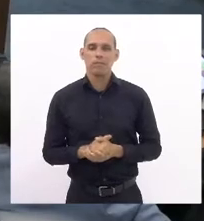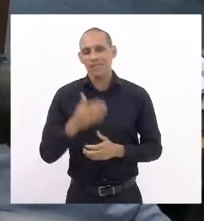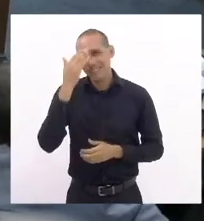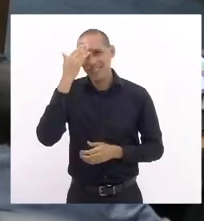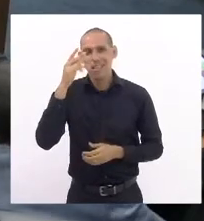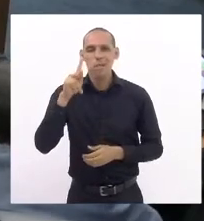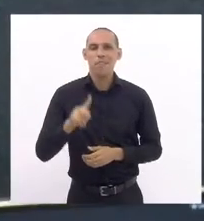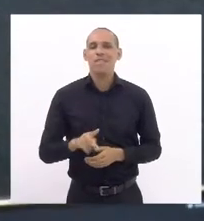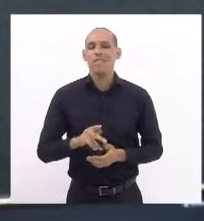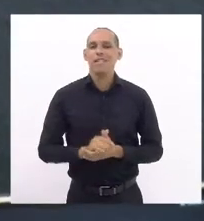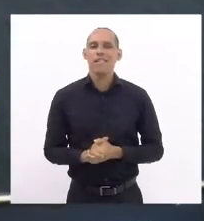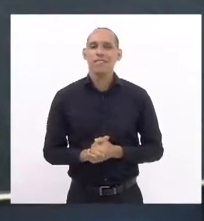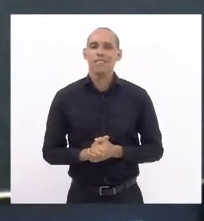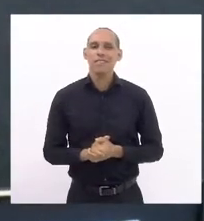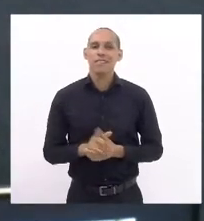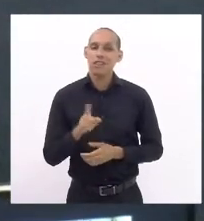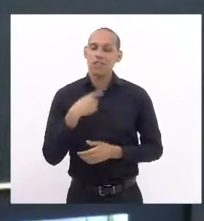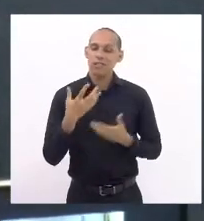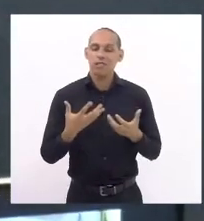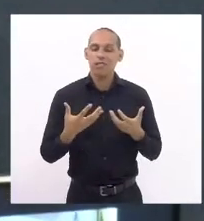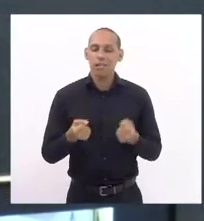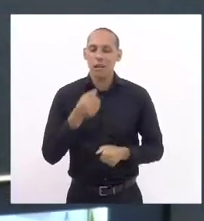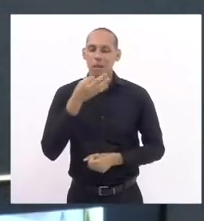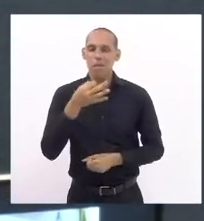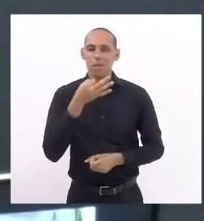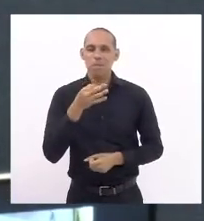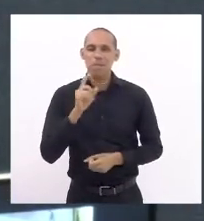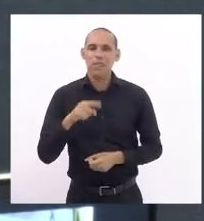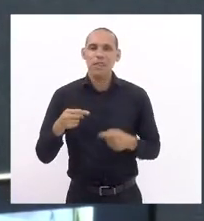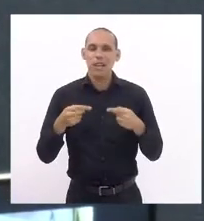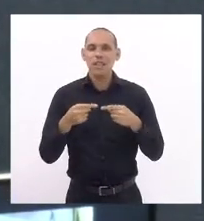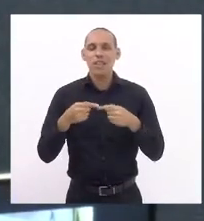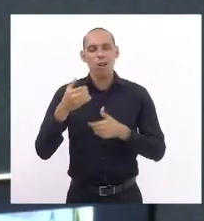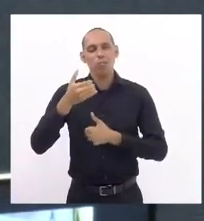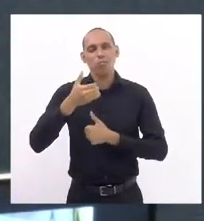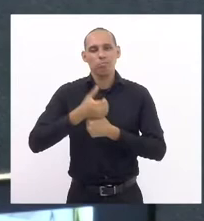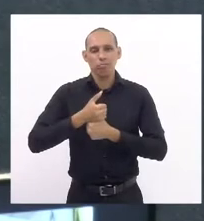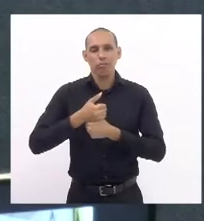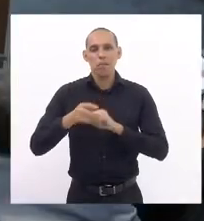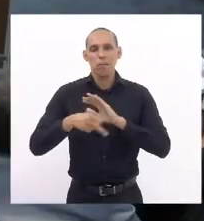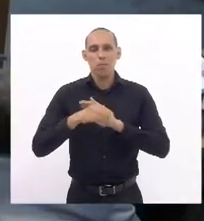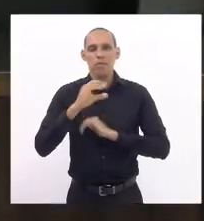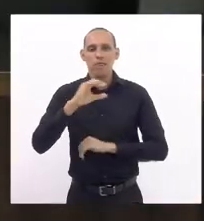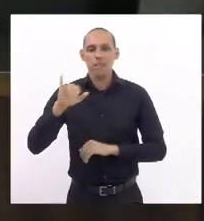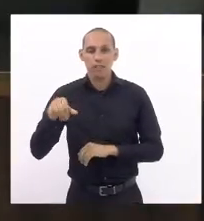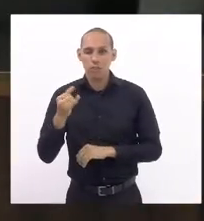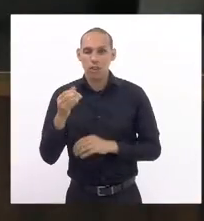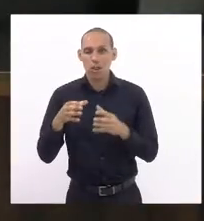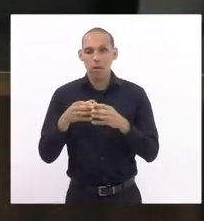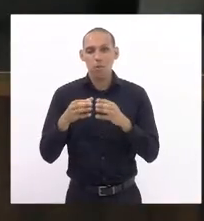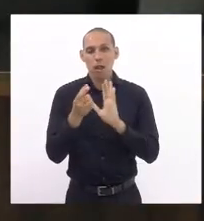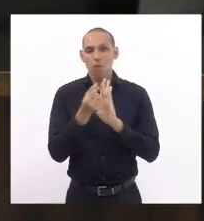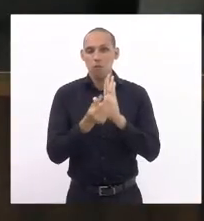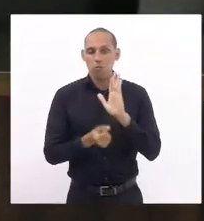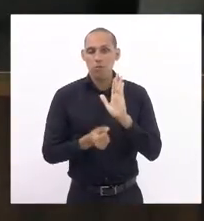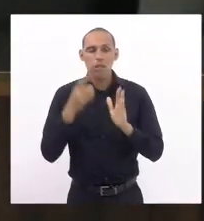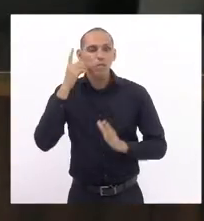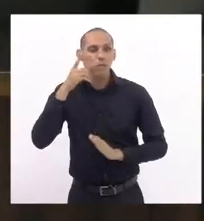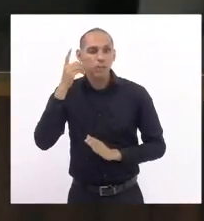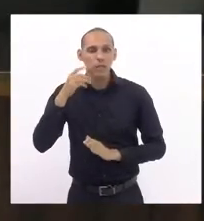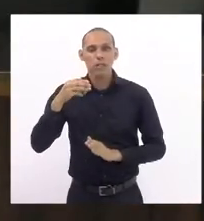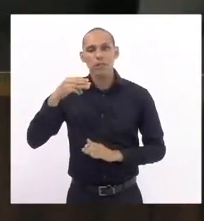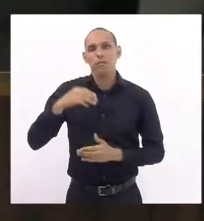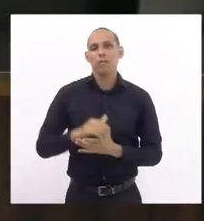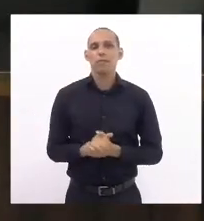Obrigada, presidente. Parecer favorável nos termos do substitutivo da CCJ. Pela Comissão de Orçamento, deputado